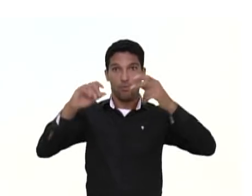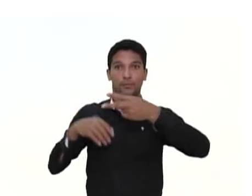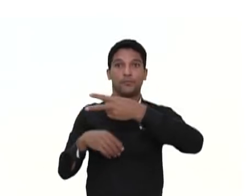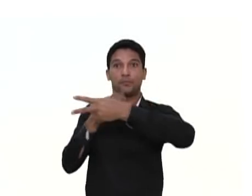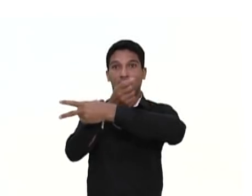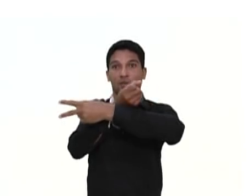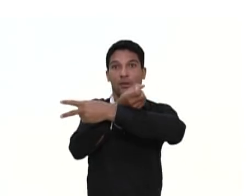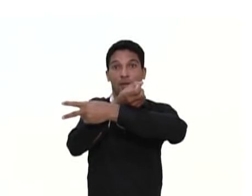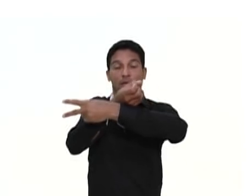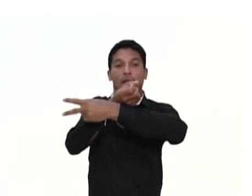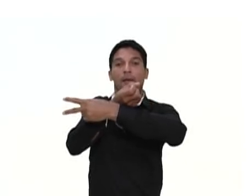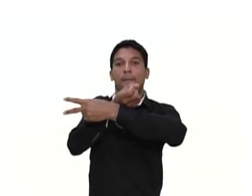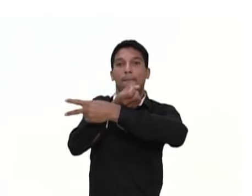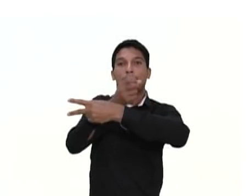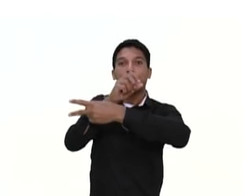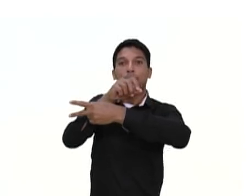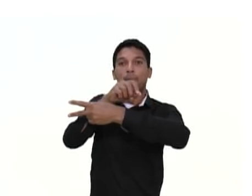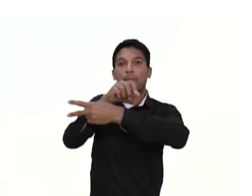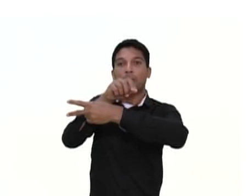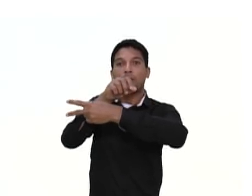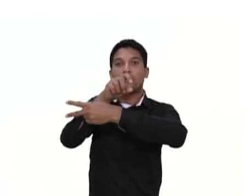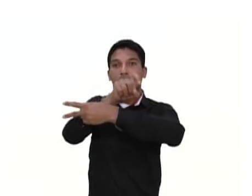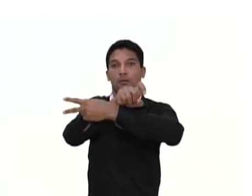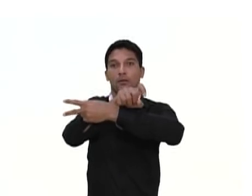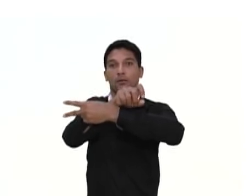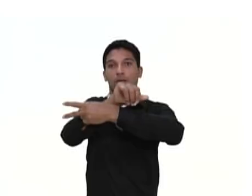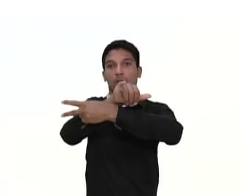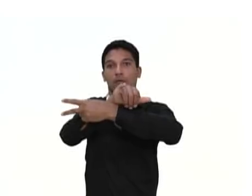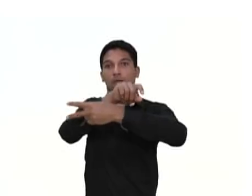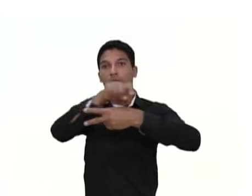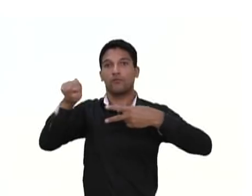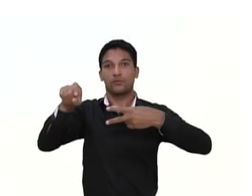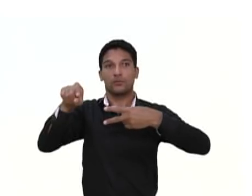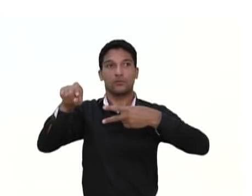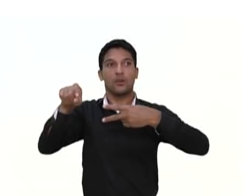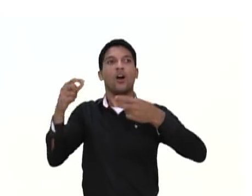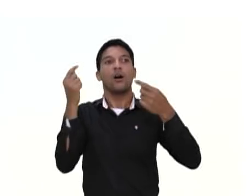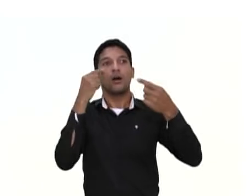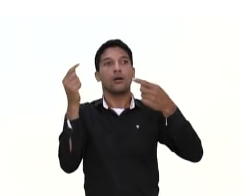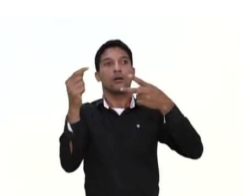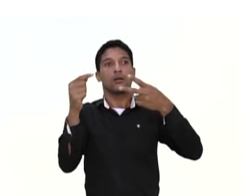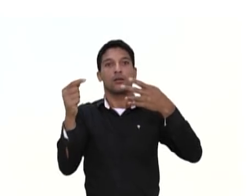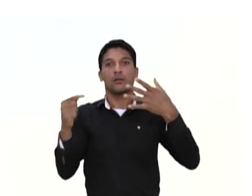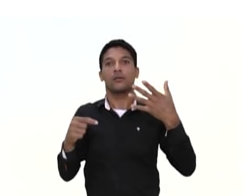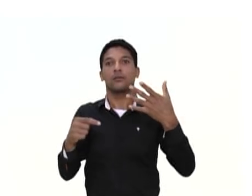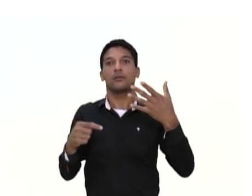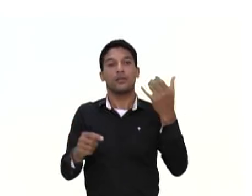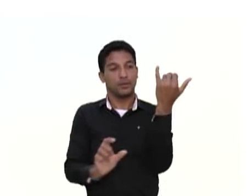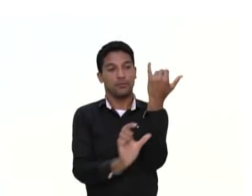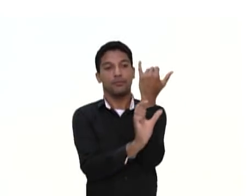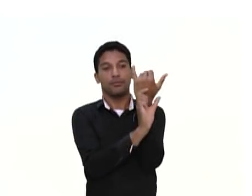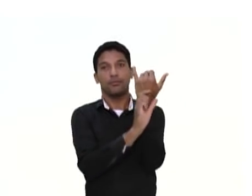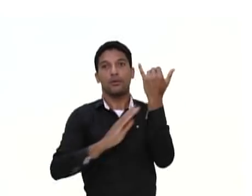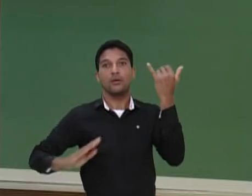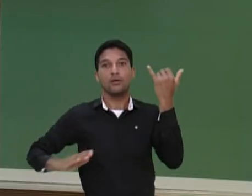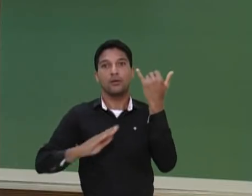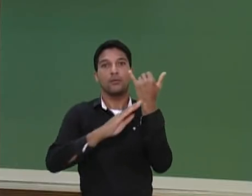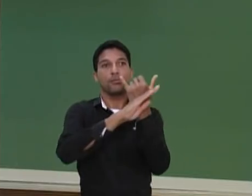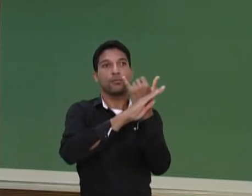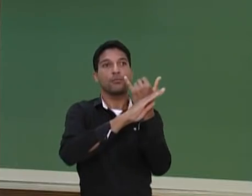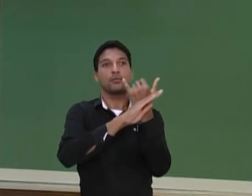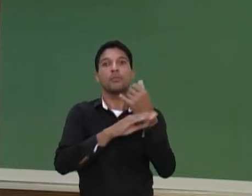quadrática gráfico da função quadrática sentido da concavidade da parábola interseção com o eixo y e